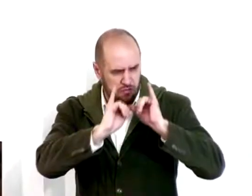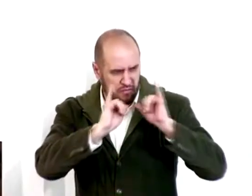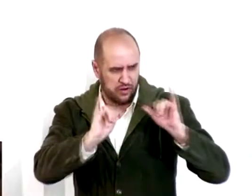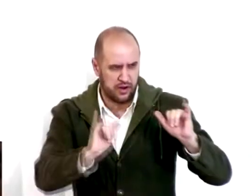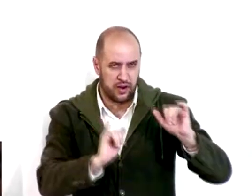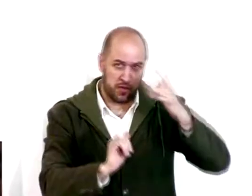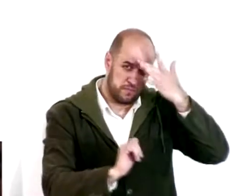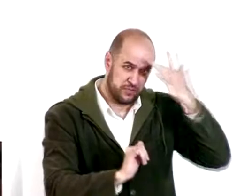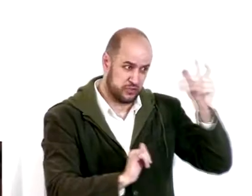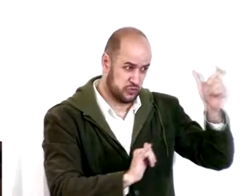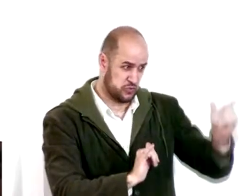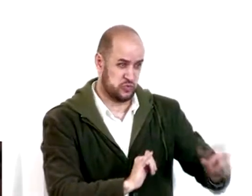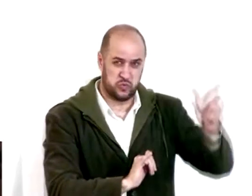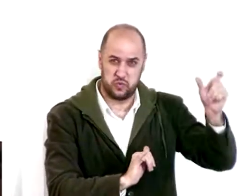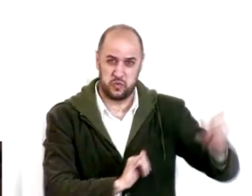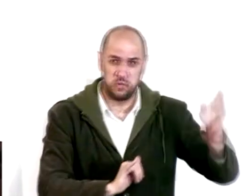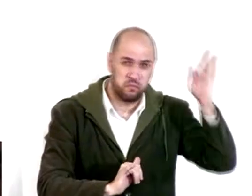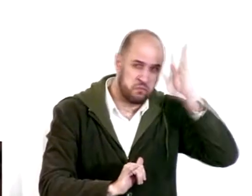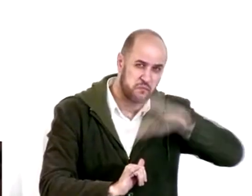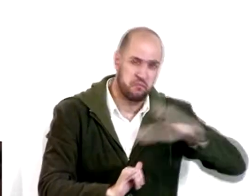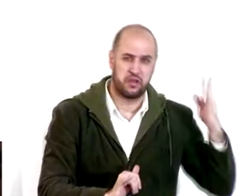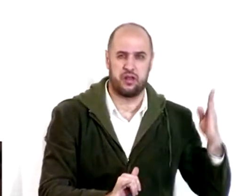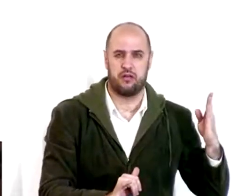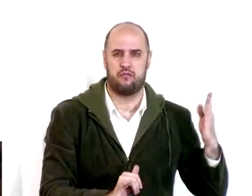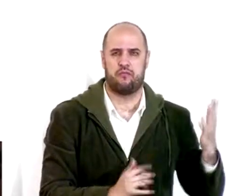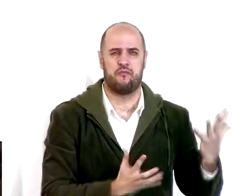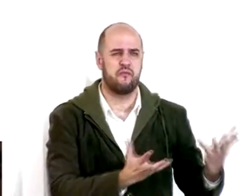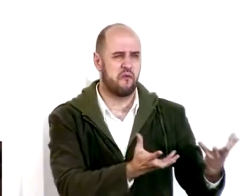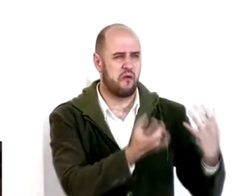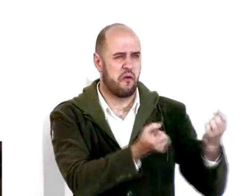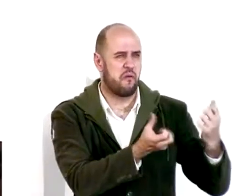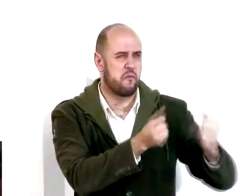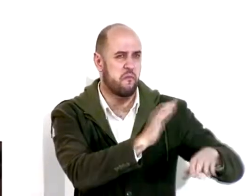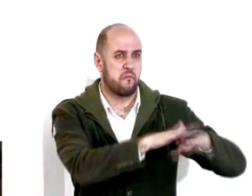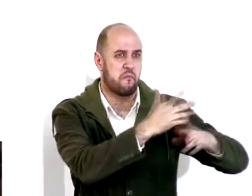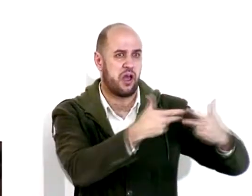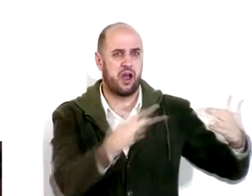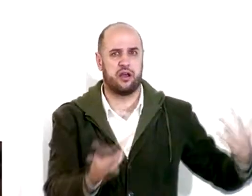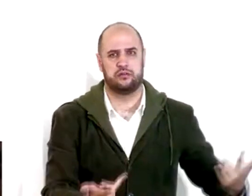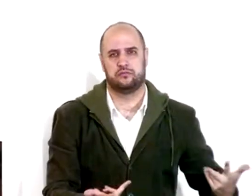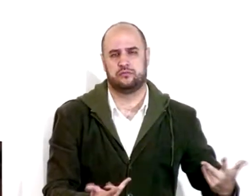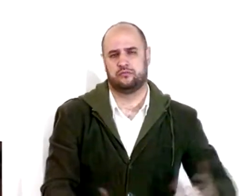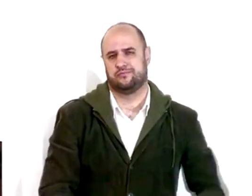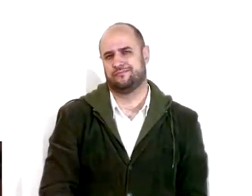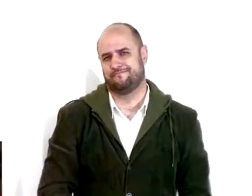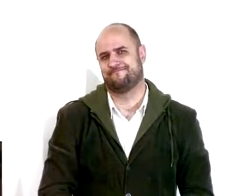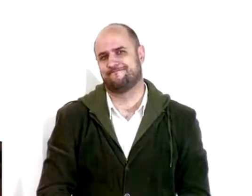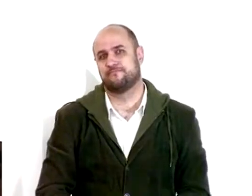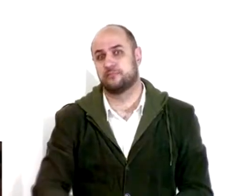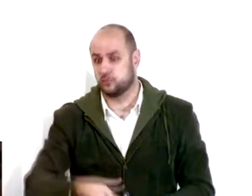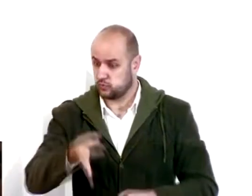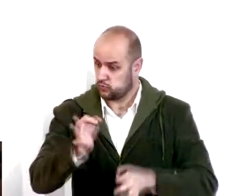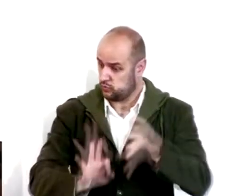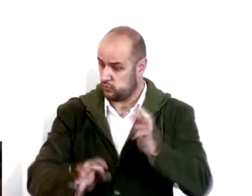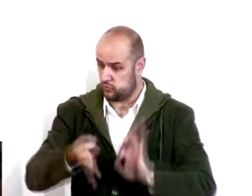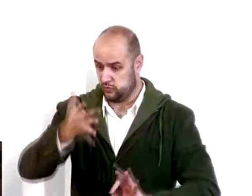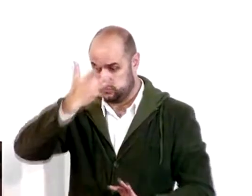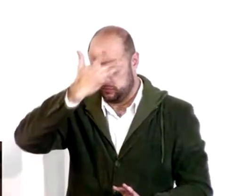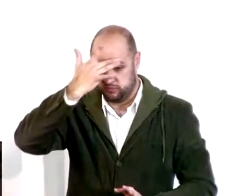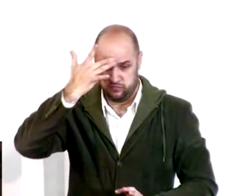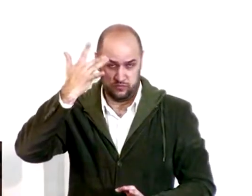suas mãos do que os bons e os honestos. Os juízes eram identificados como aquele a